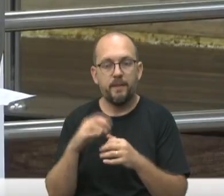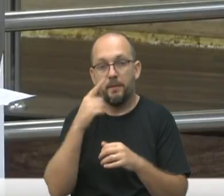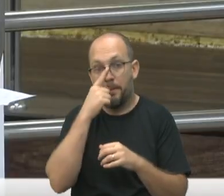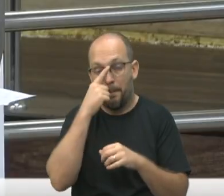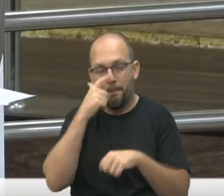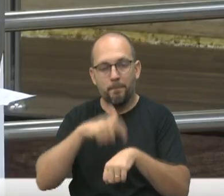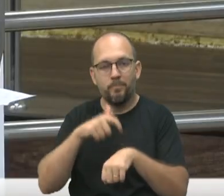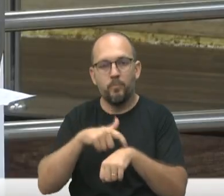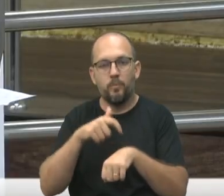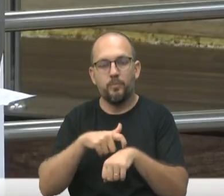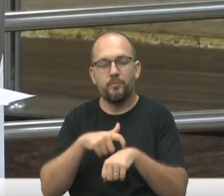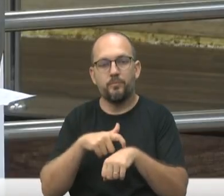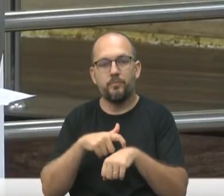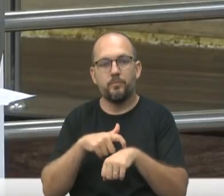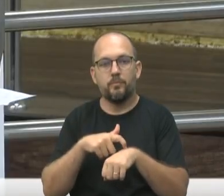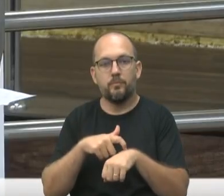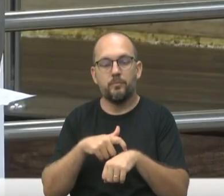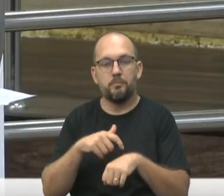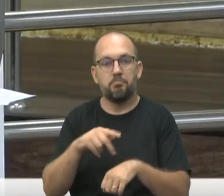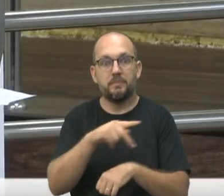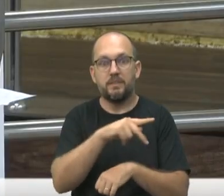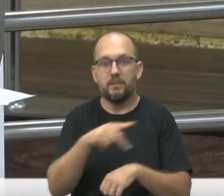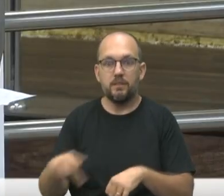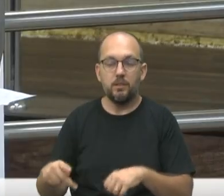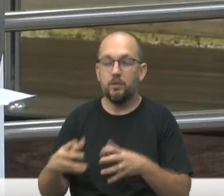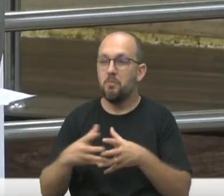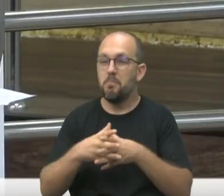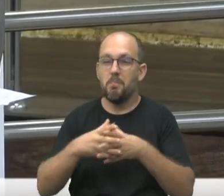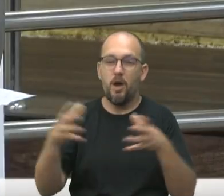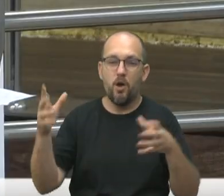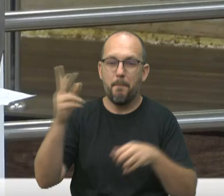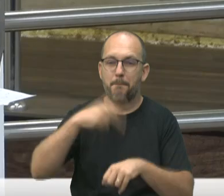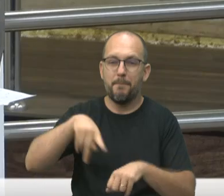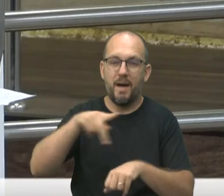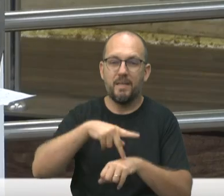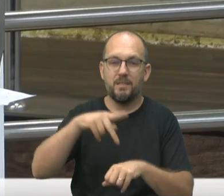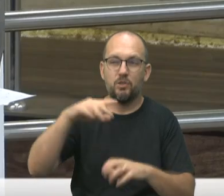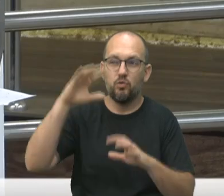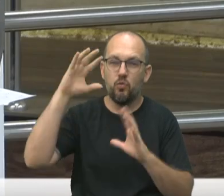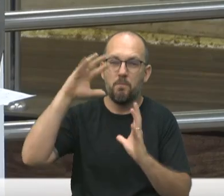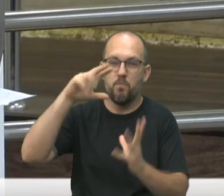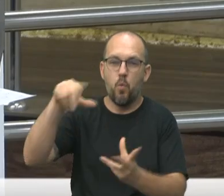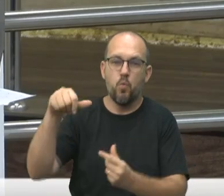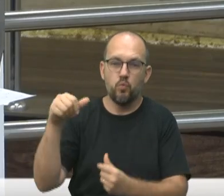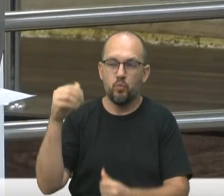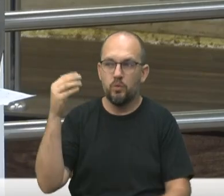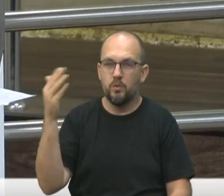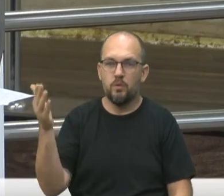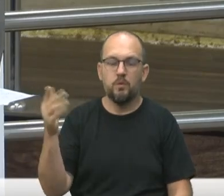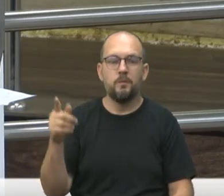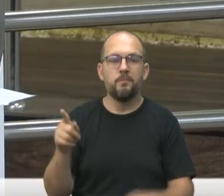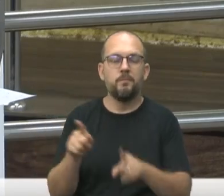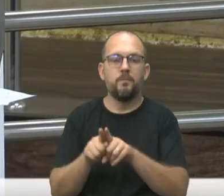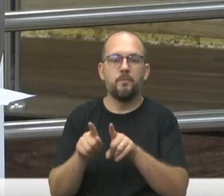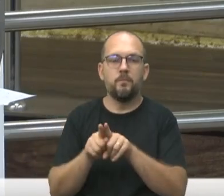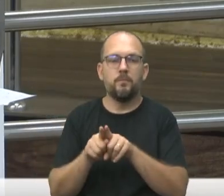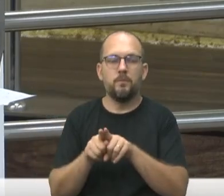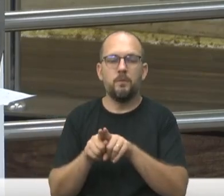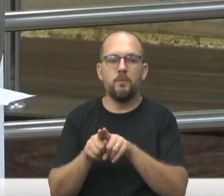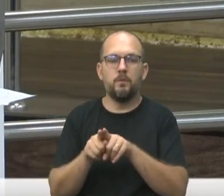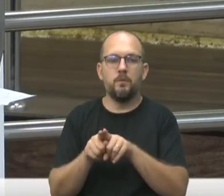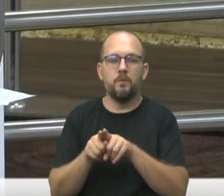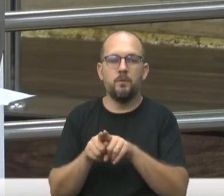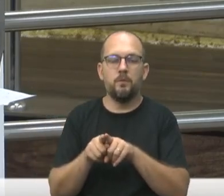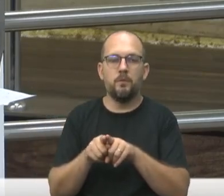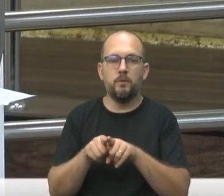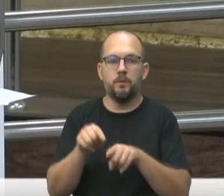você tem o presidente do maior país do mundo e vários dos seus asseclas em todos os países, inclusive